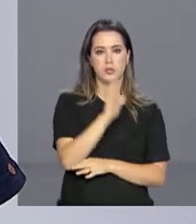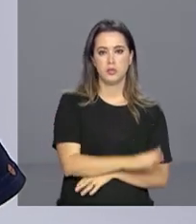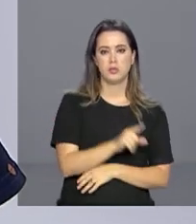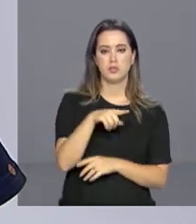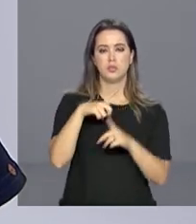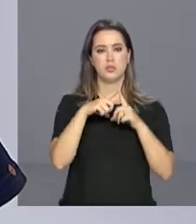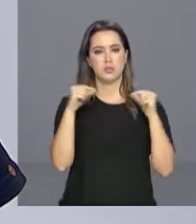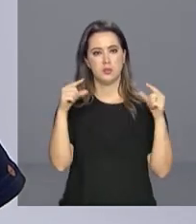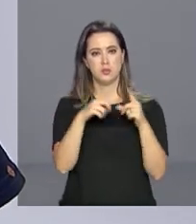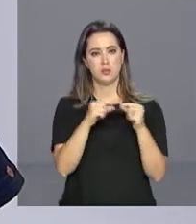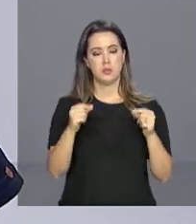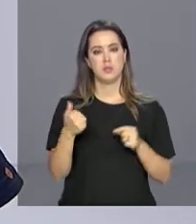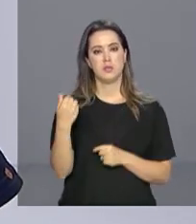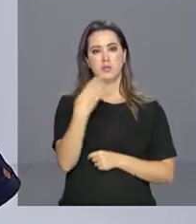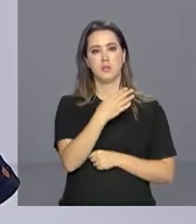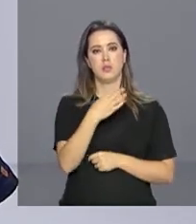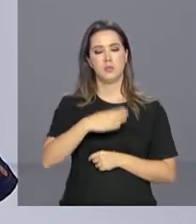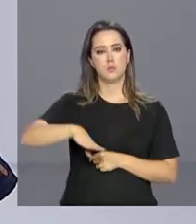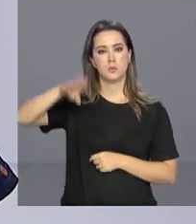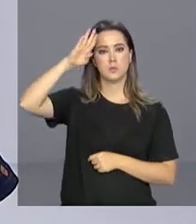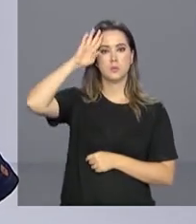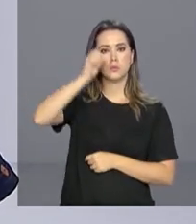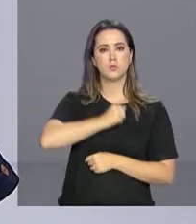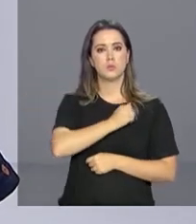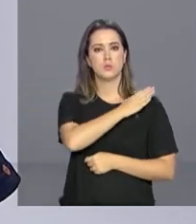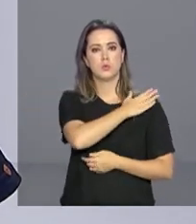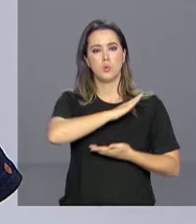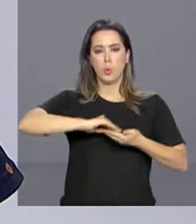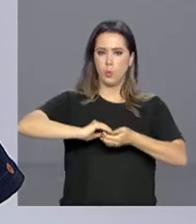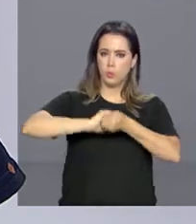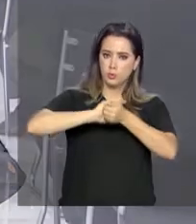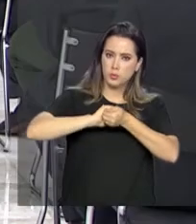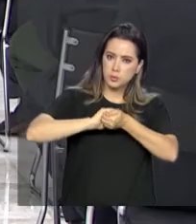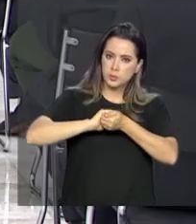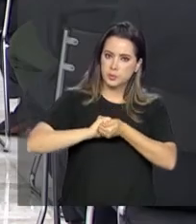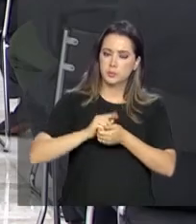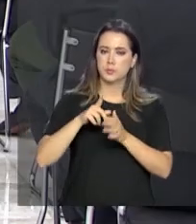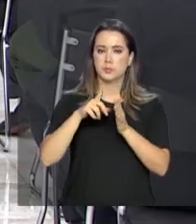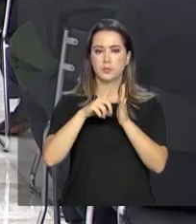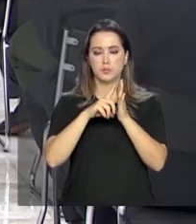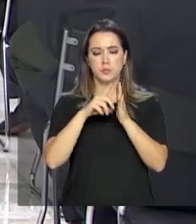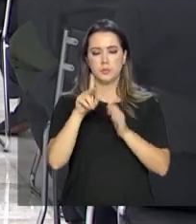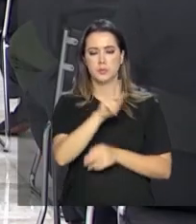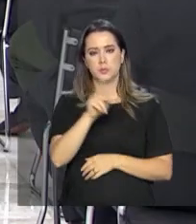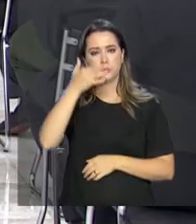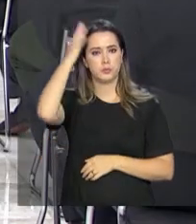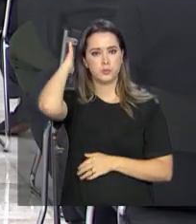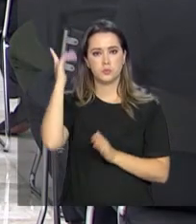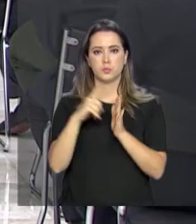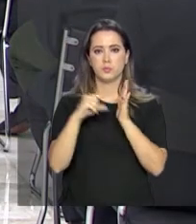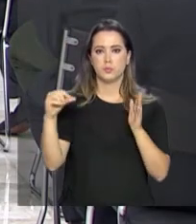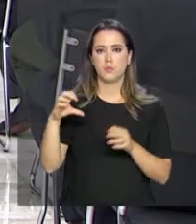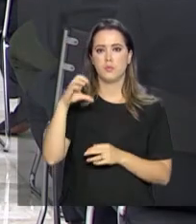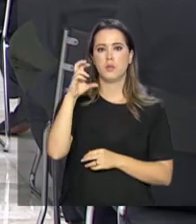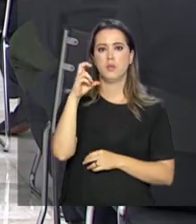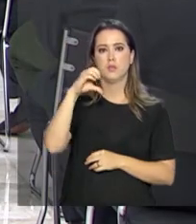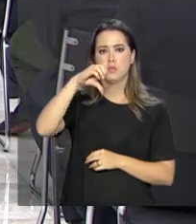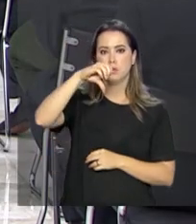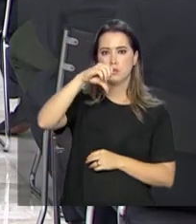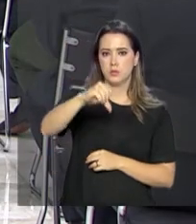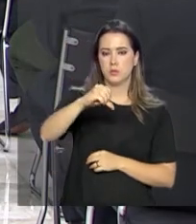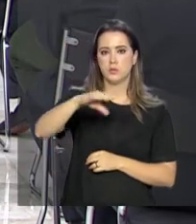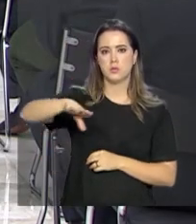receberam cumprimentos do presidente michel temer no palácio do planalto são nove oficiais do exército e cinco da